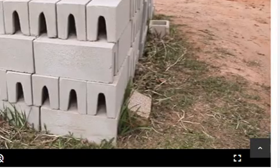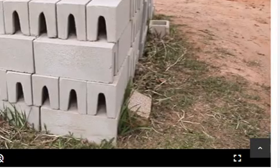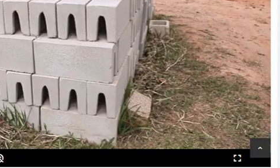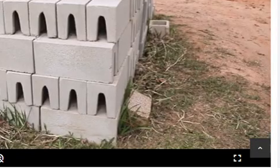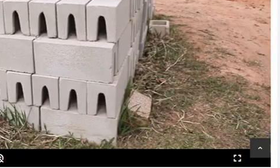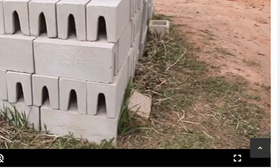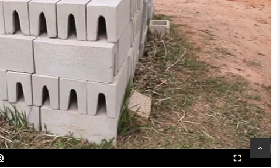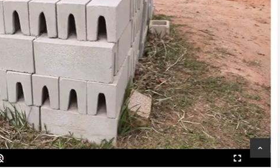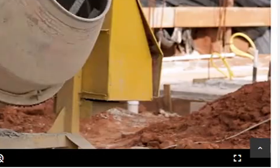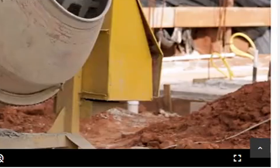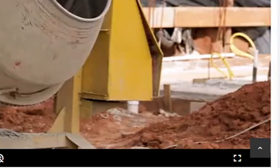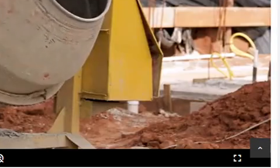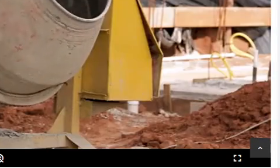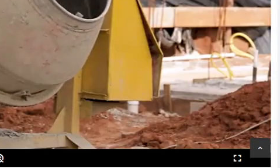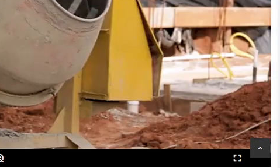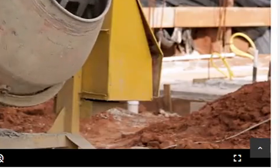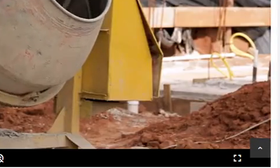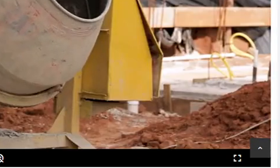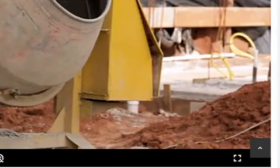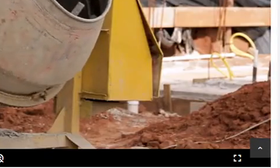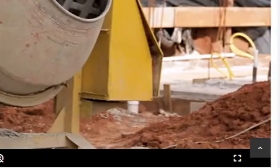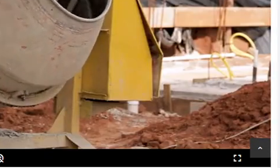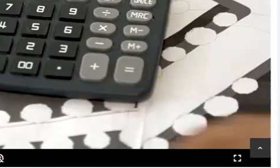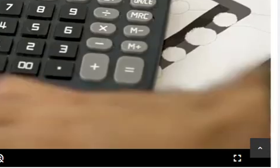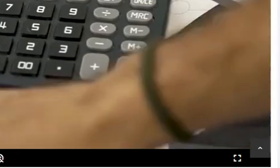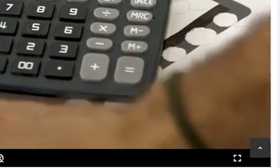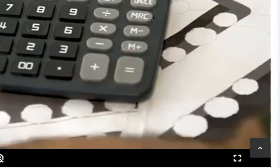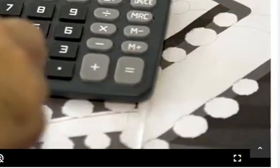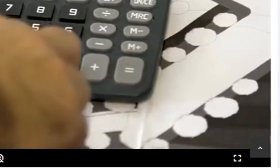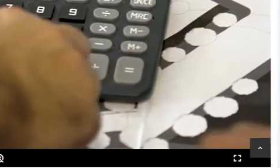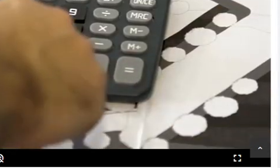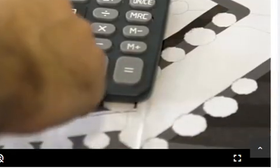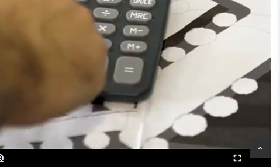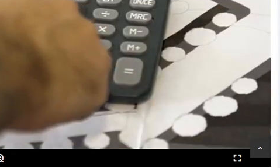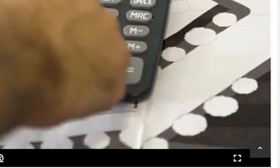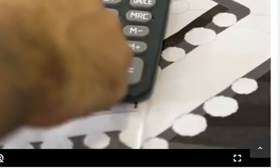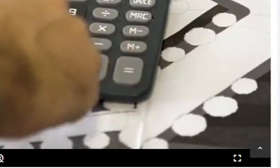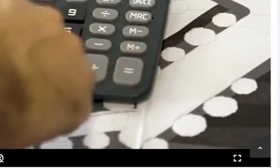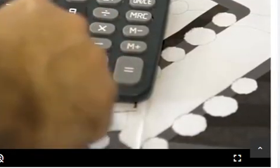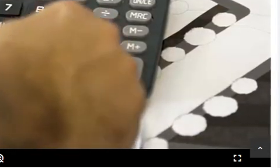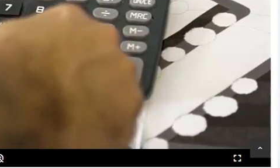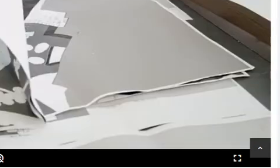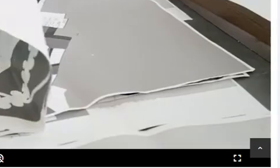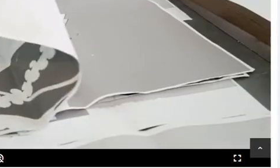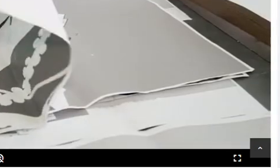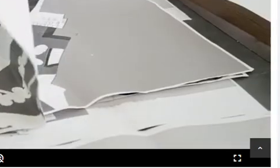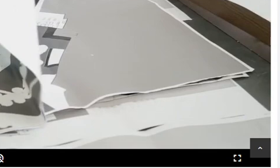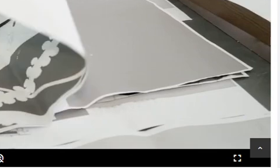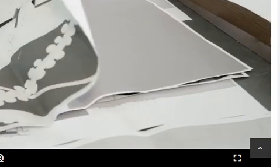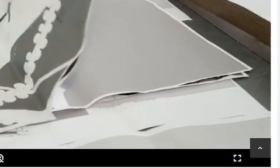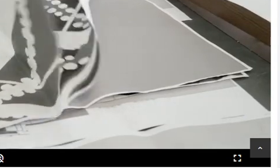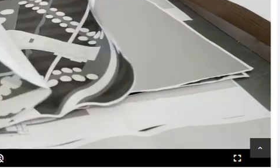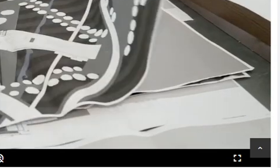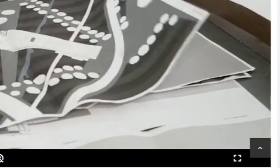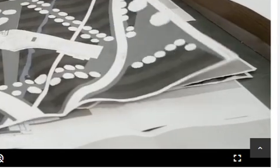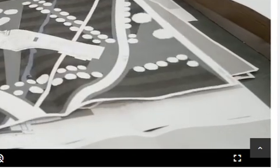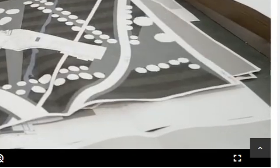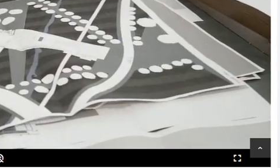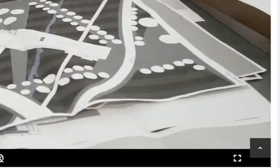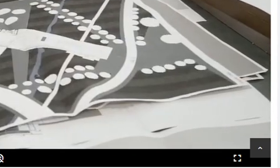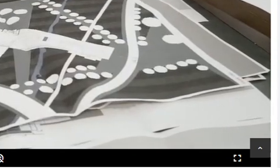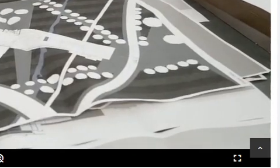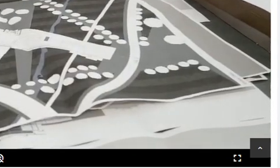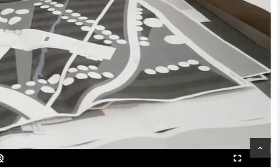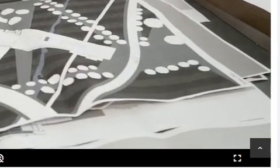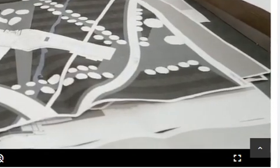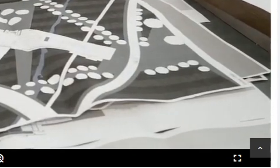de se calcular os gastos fixos e variáveis de uma obra. A integração entre as equipes é fundamental para que o orçamento se aproxime ao máximo